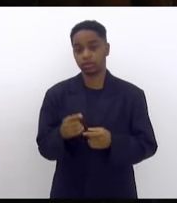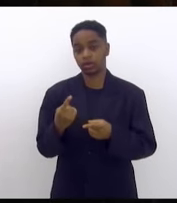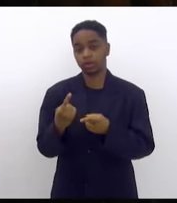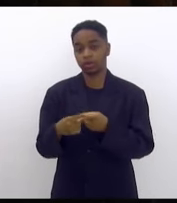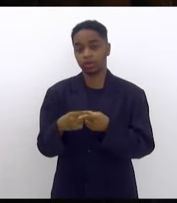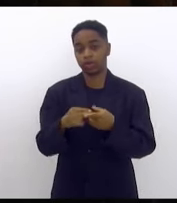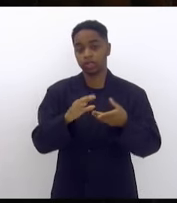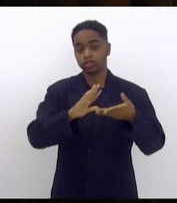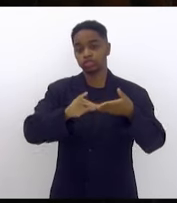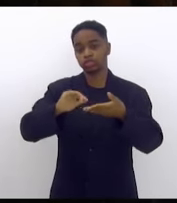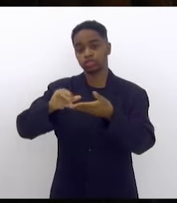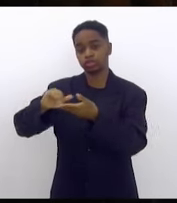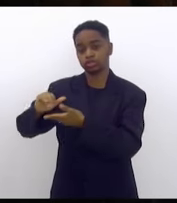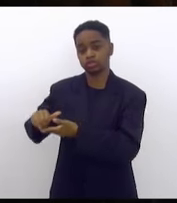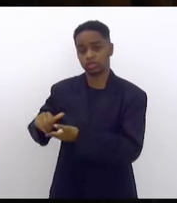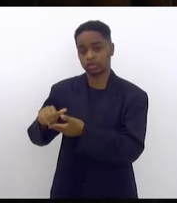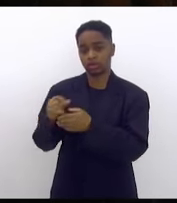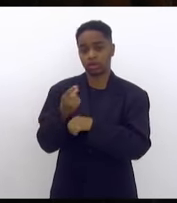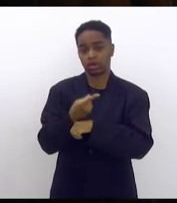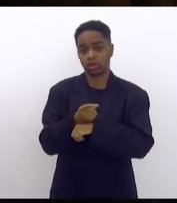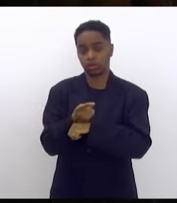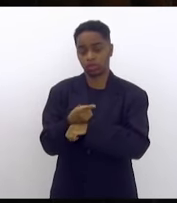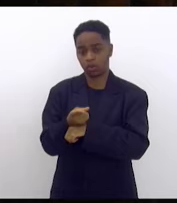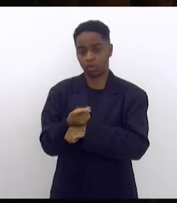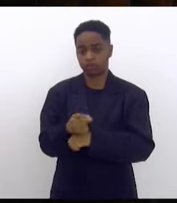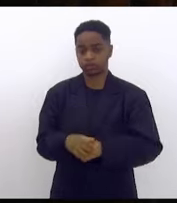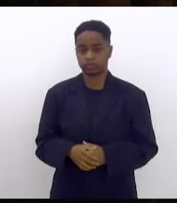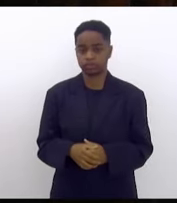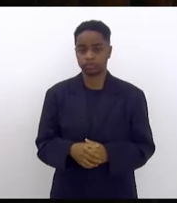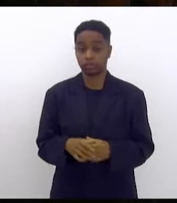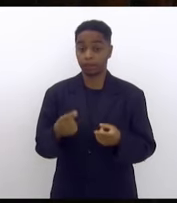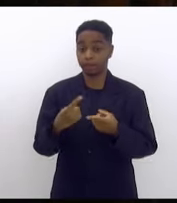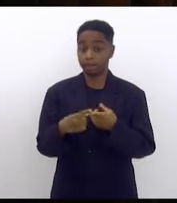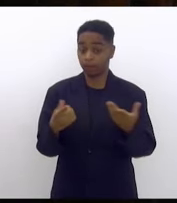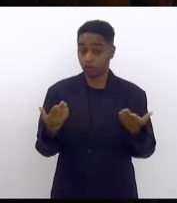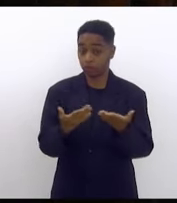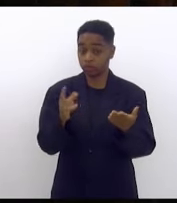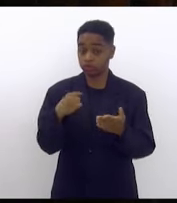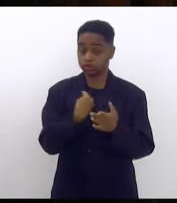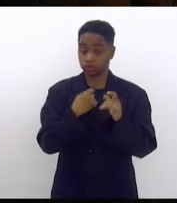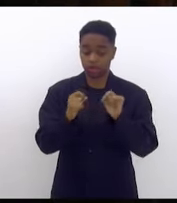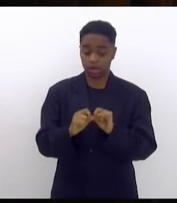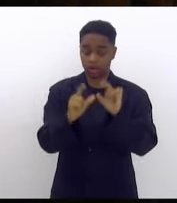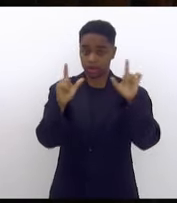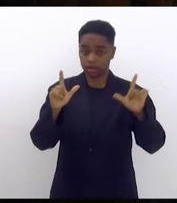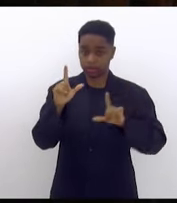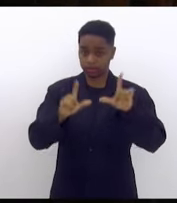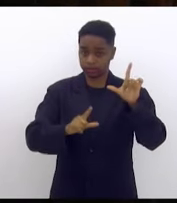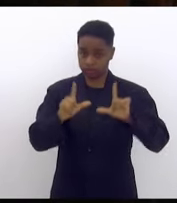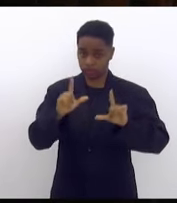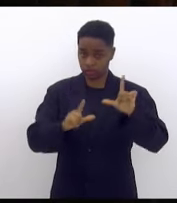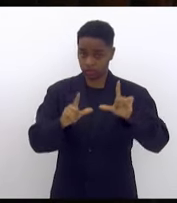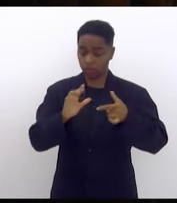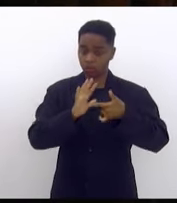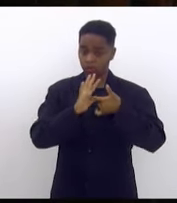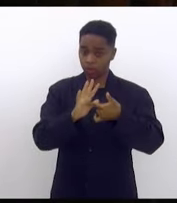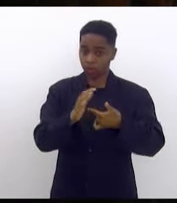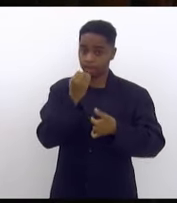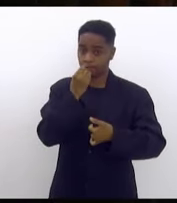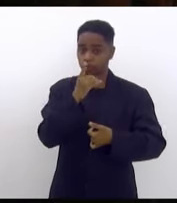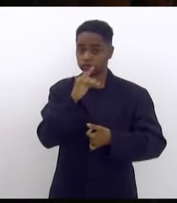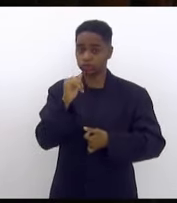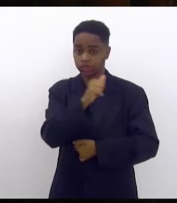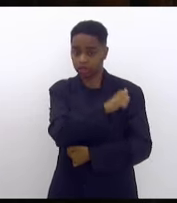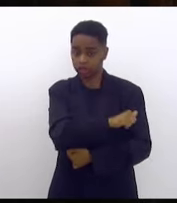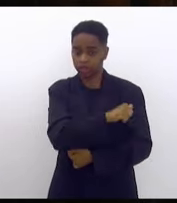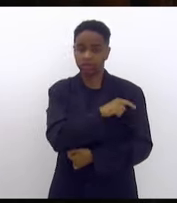de hidrômetro. Hoje, quando a gente liga a TV, Bom Dia Rio, você vê várias